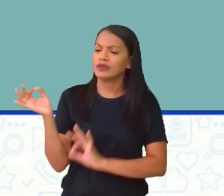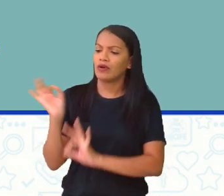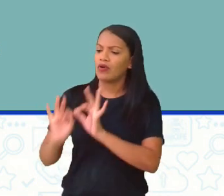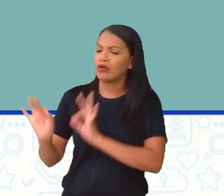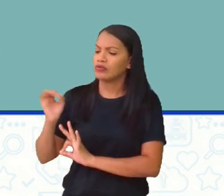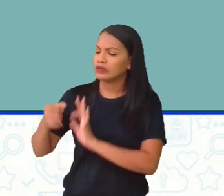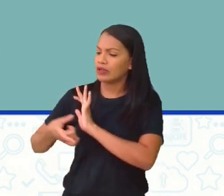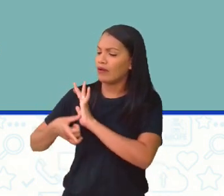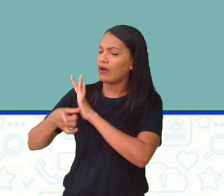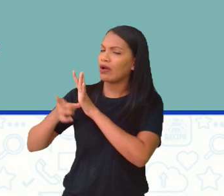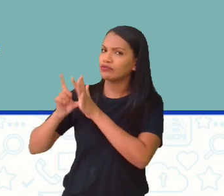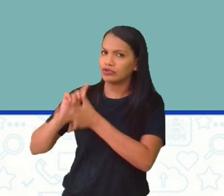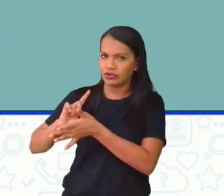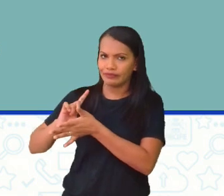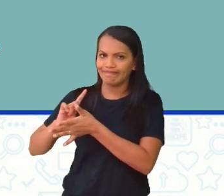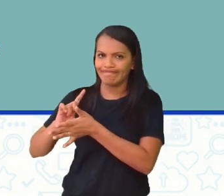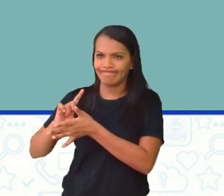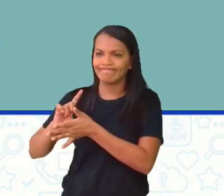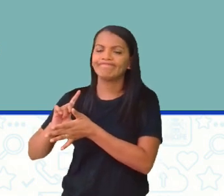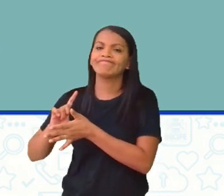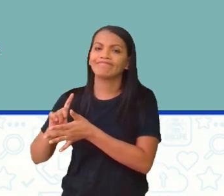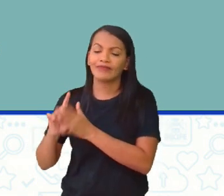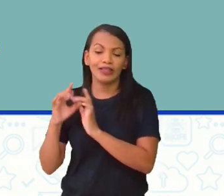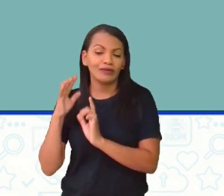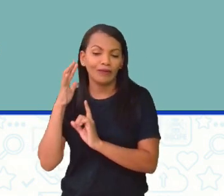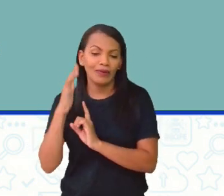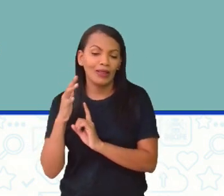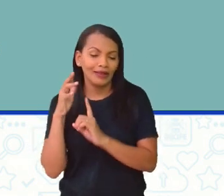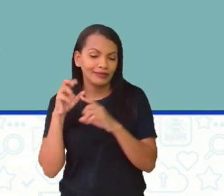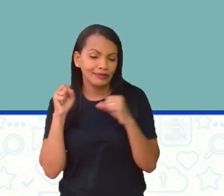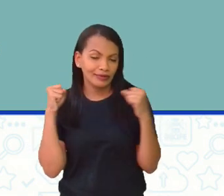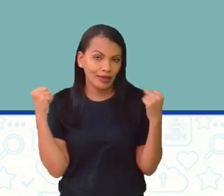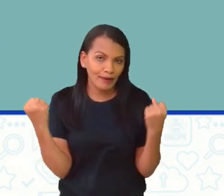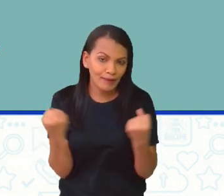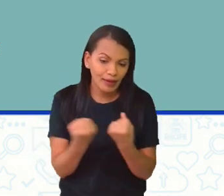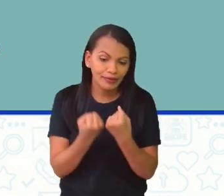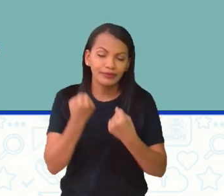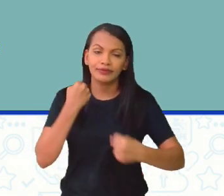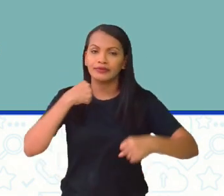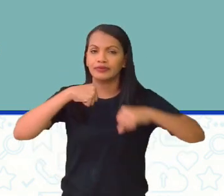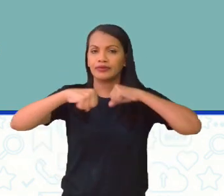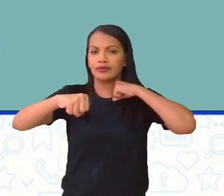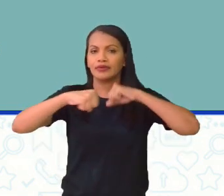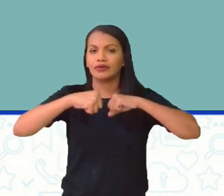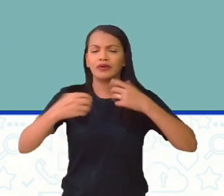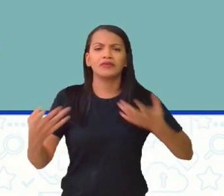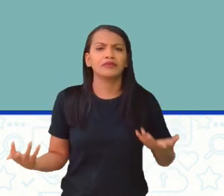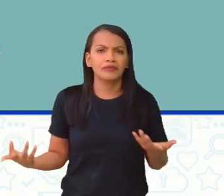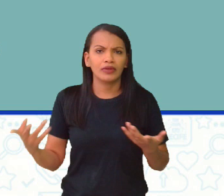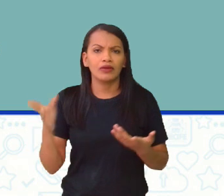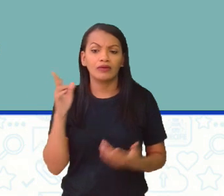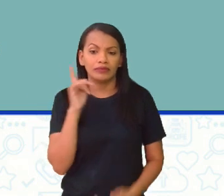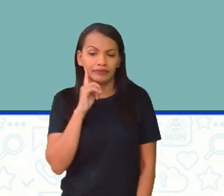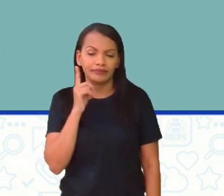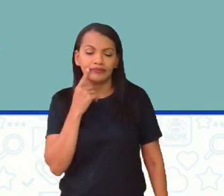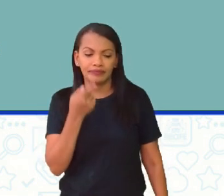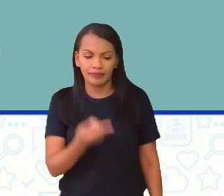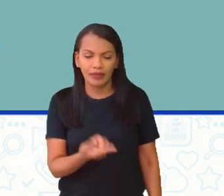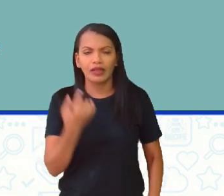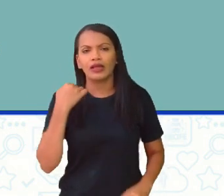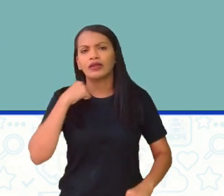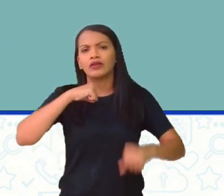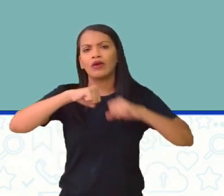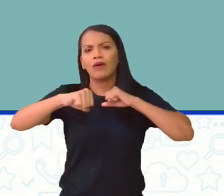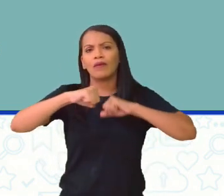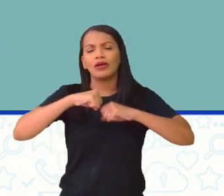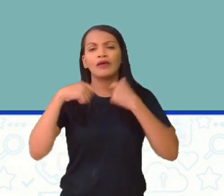uma palestra e nem tampouco em um debate, porque em um debate nós temos, não é, que perceber que